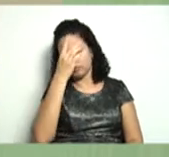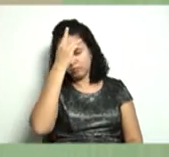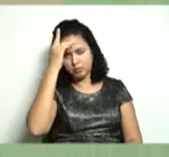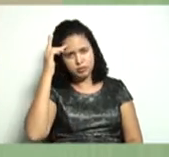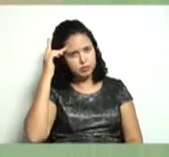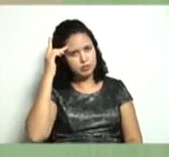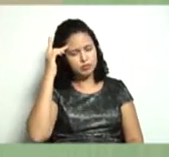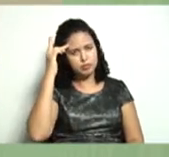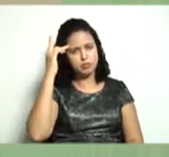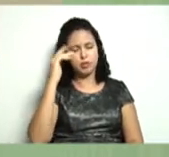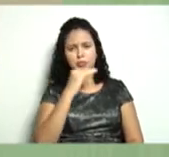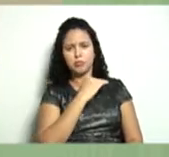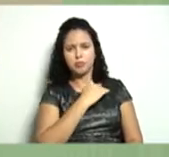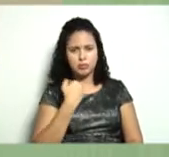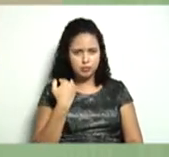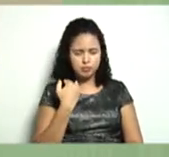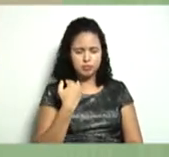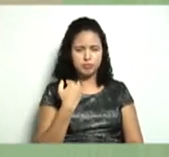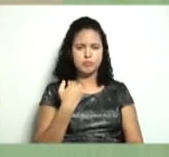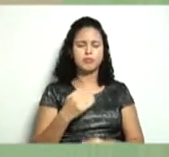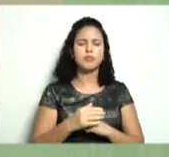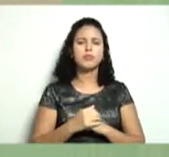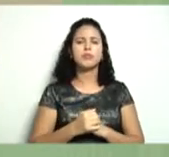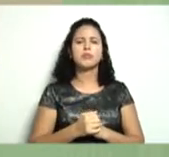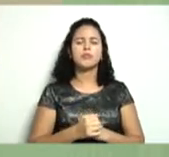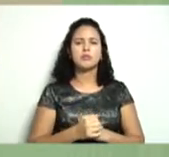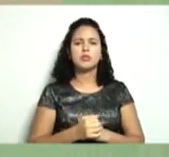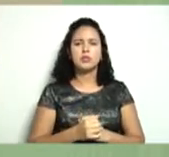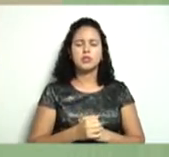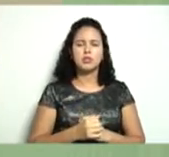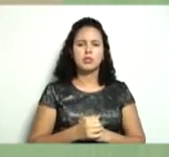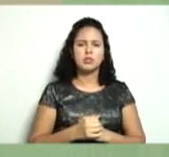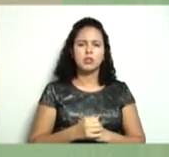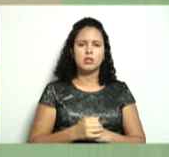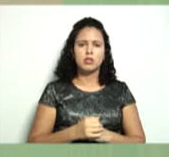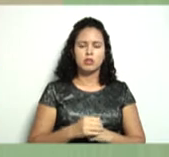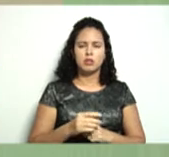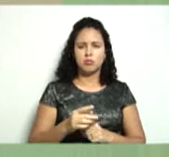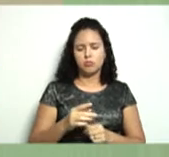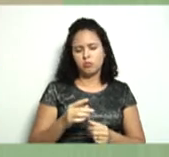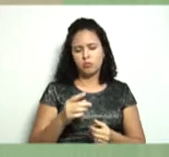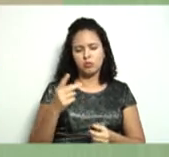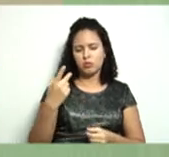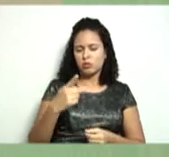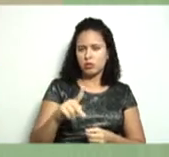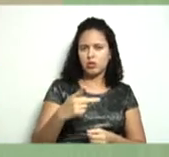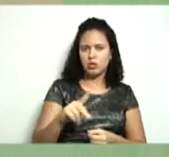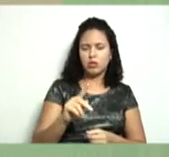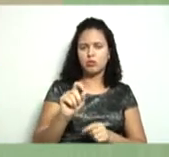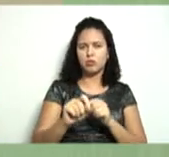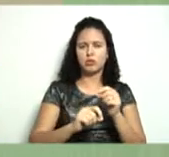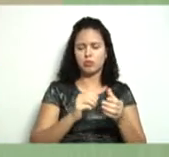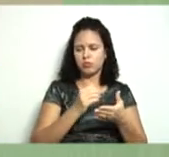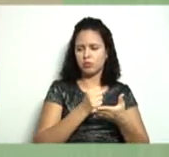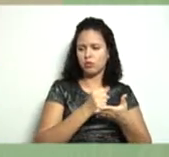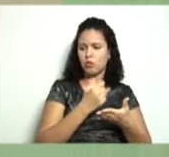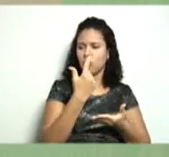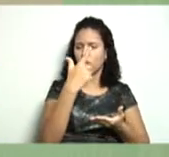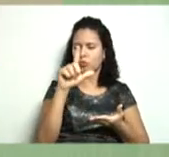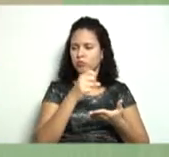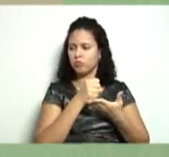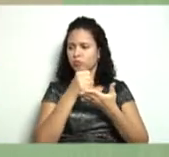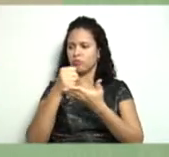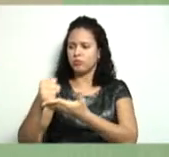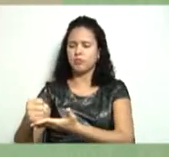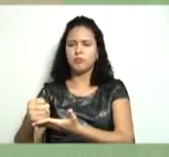física. Relembrando aqui que não há a passagem da pessoa para outro. Não se